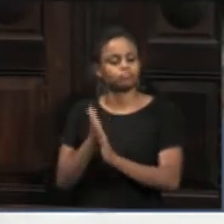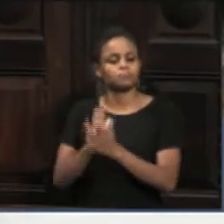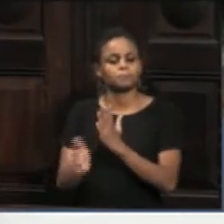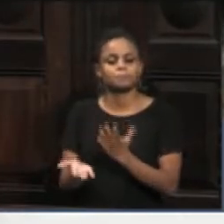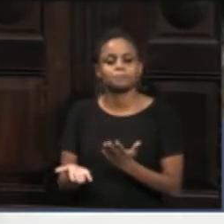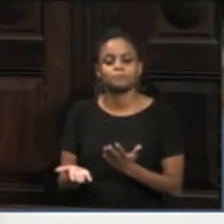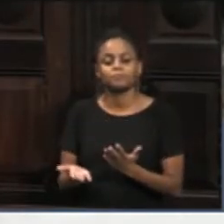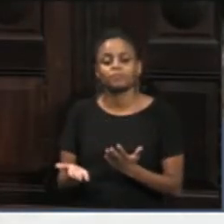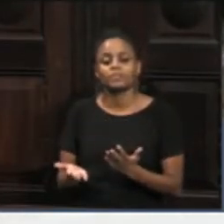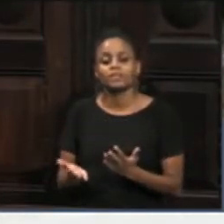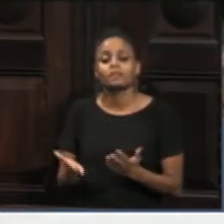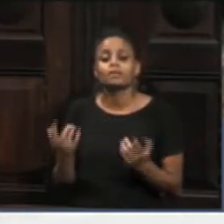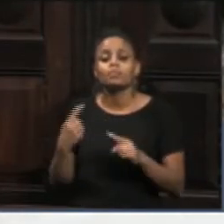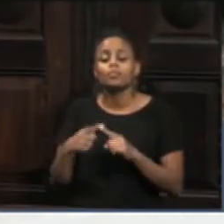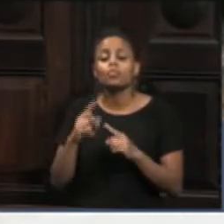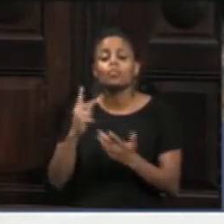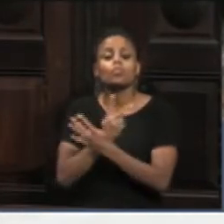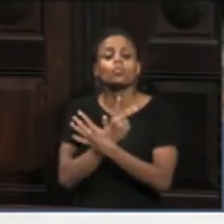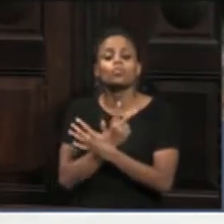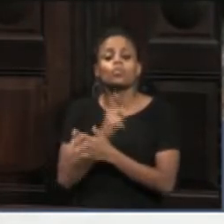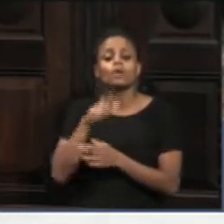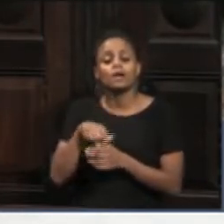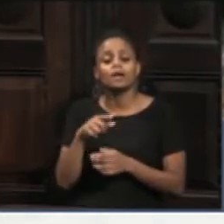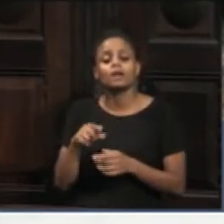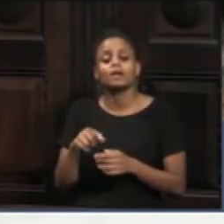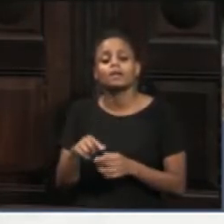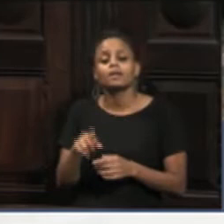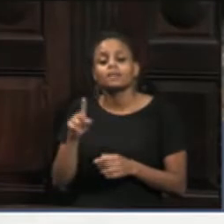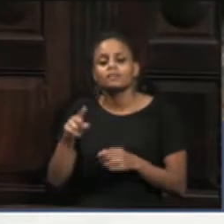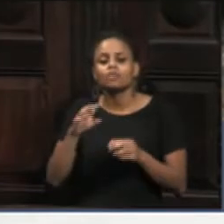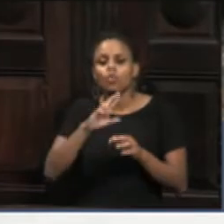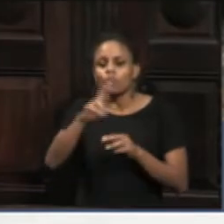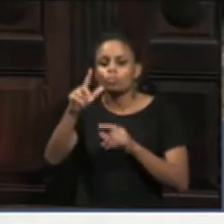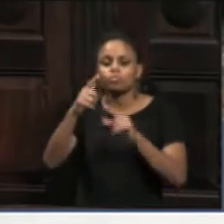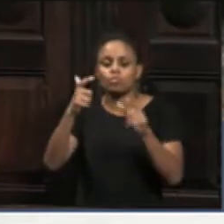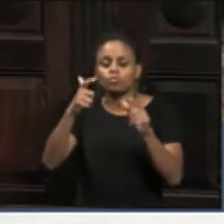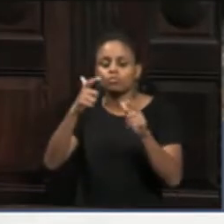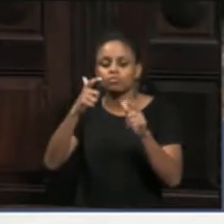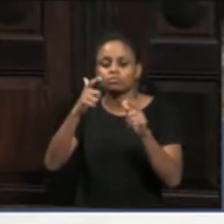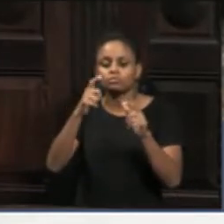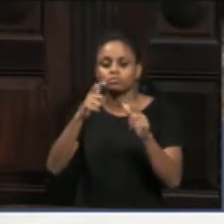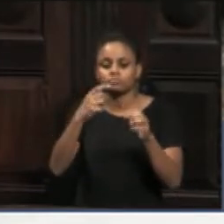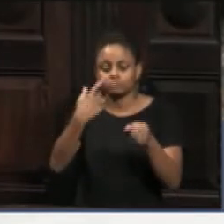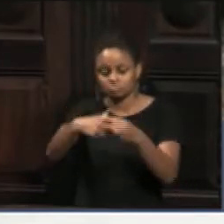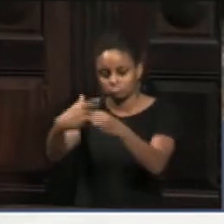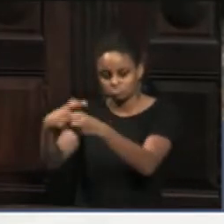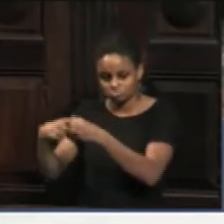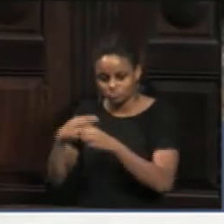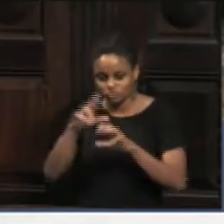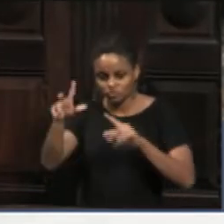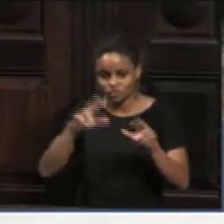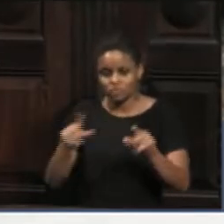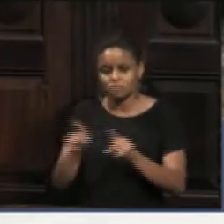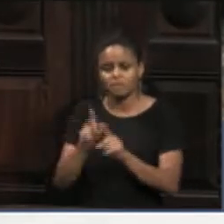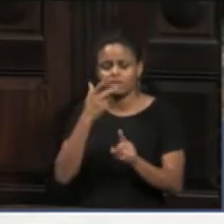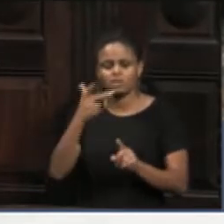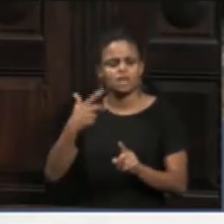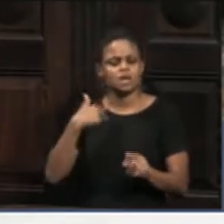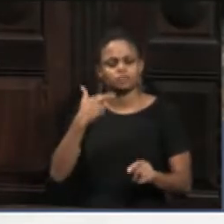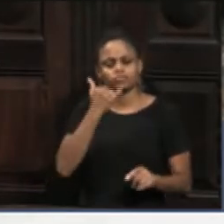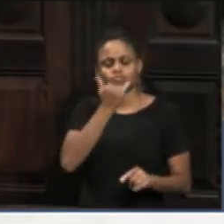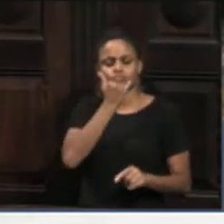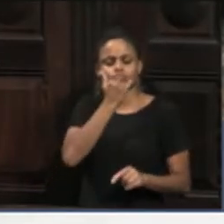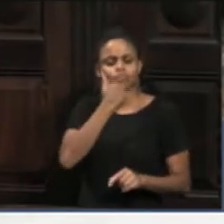que acaba abrindo margem para que diversos municípios argumentem que não podem investir em determinados